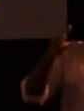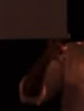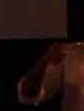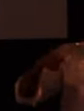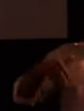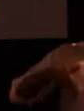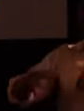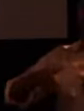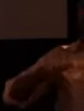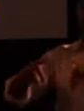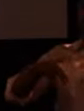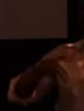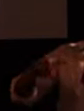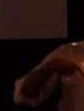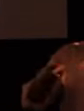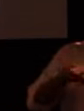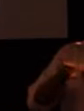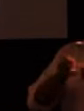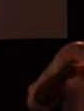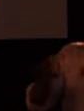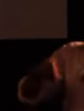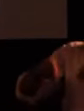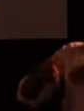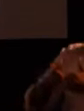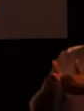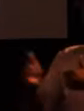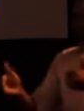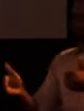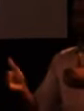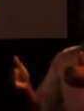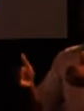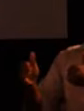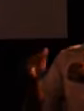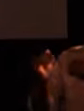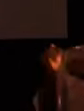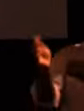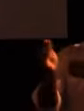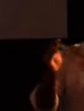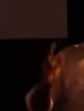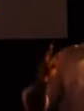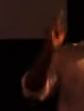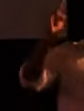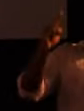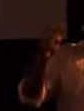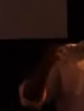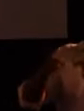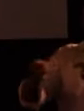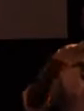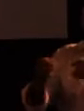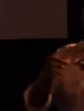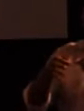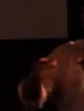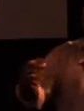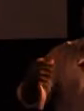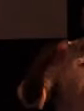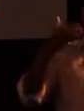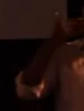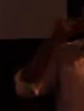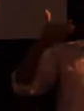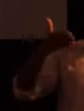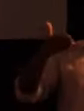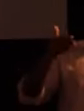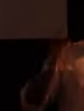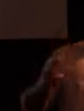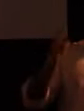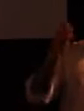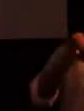passeio, ainda tem uma faixa de terreno, e ainda tem o prédio lá atrás. Então, essa distância frontal do